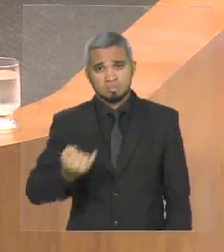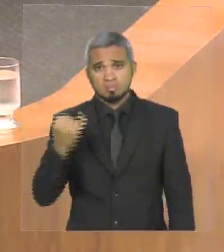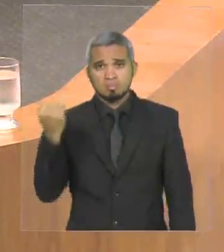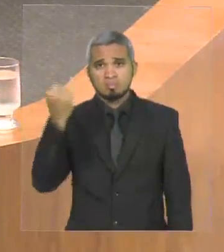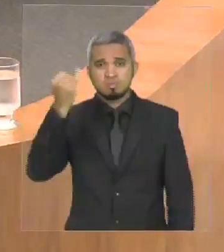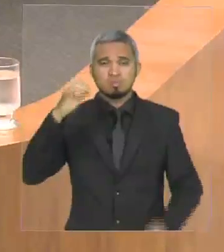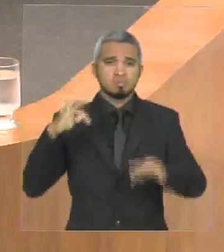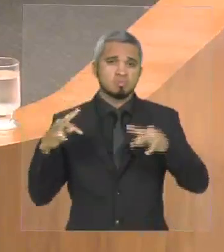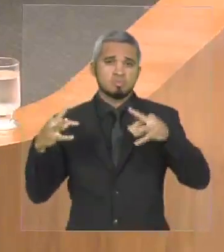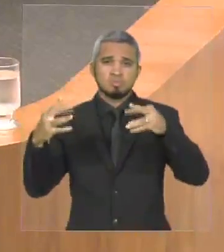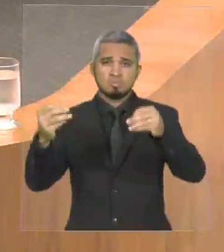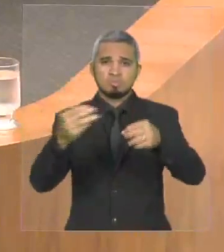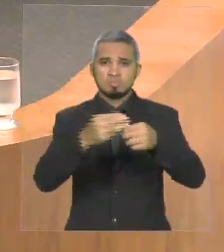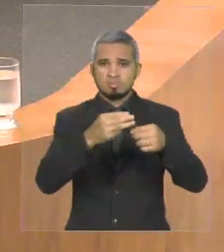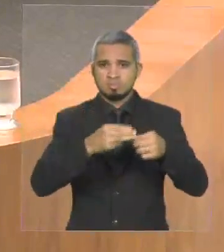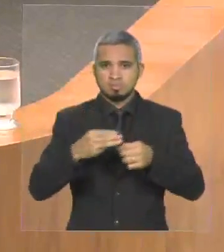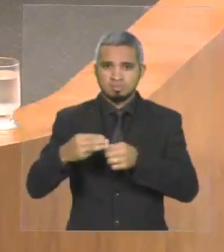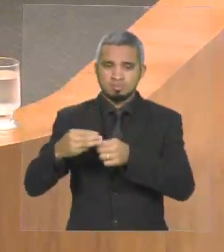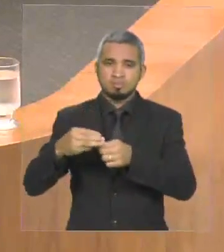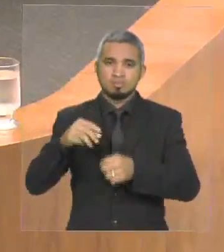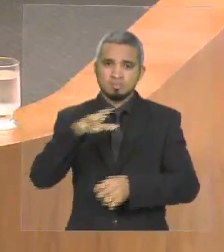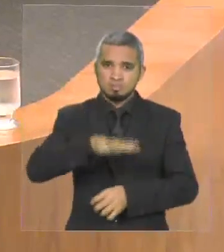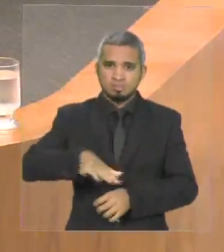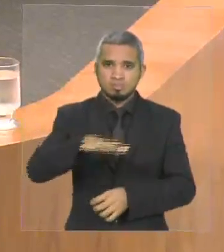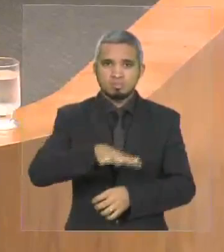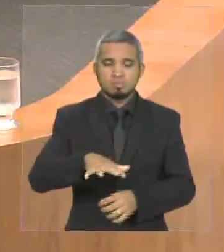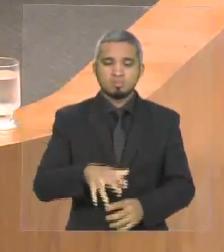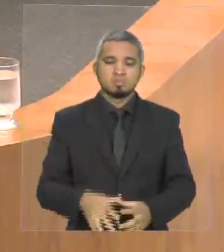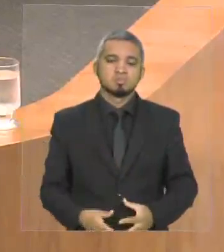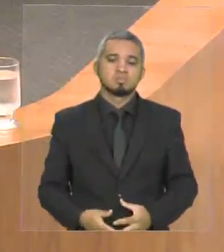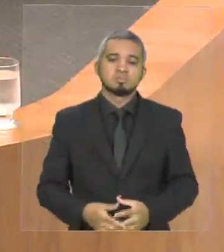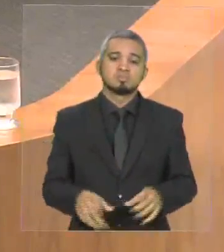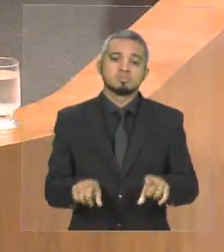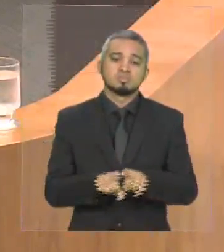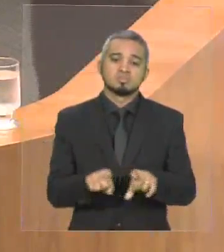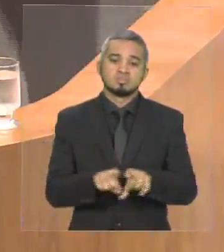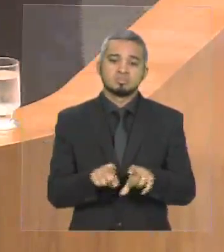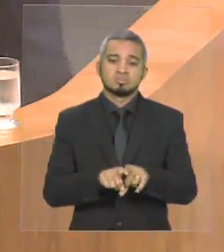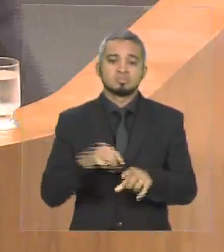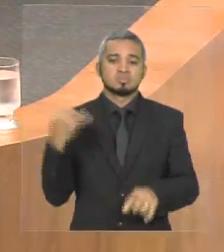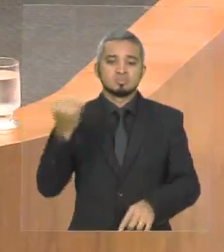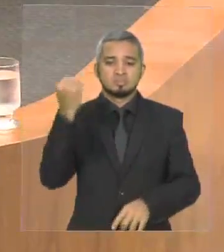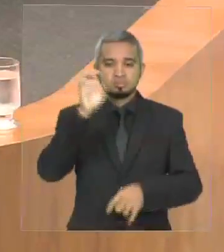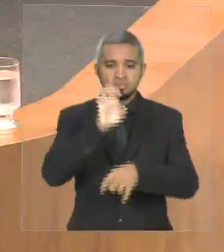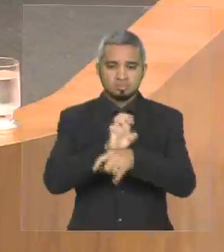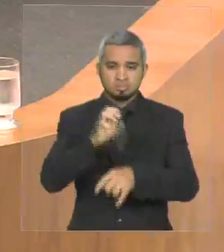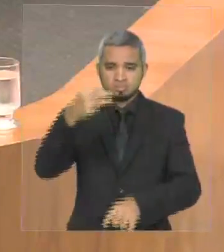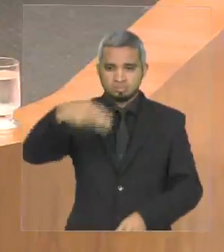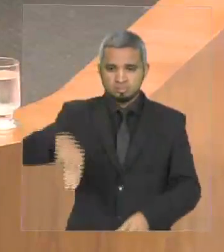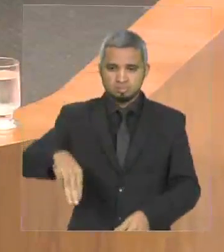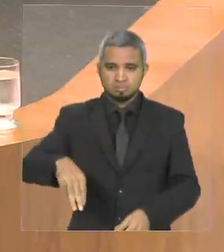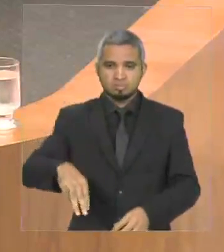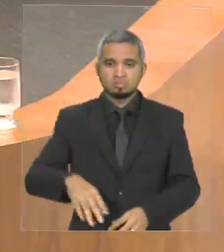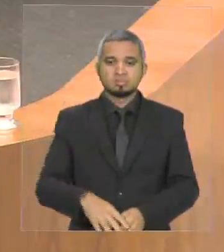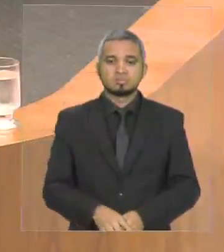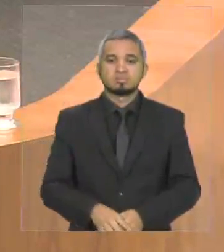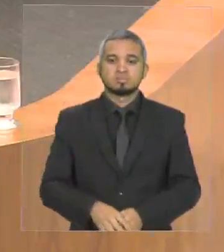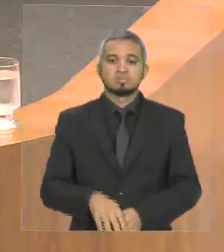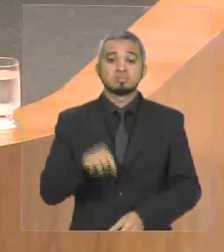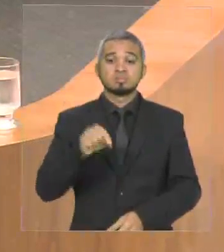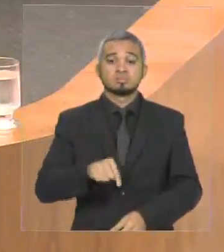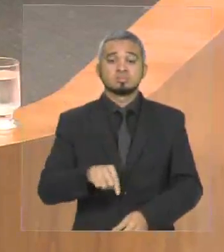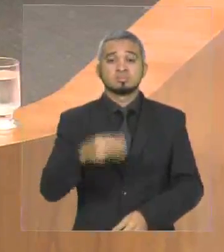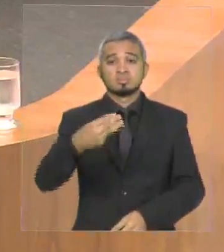os municípios da ilha e da região, como também para o Estado do Maranhão, já que nós não temos no Estado do